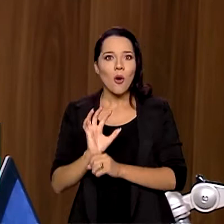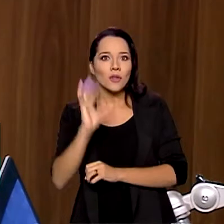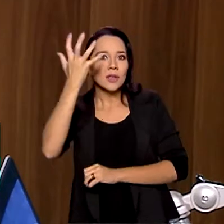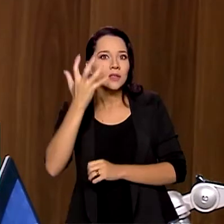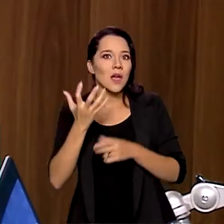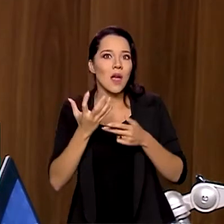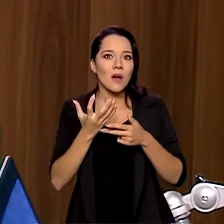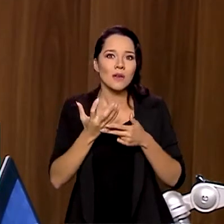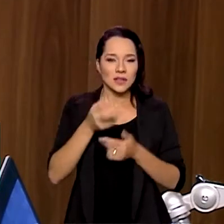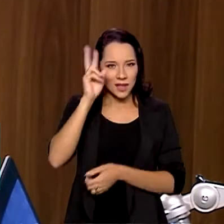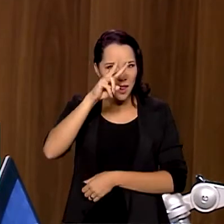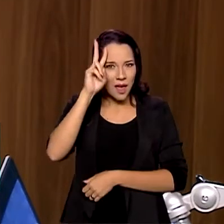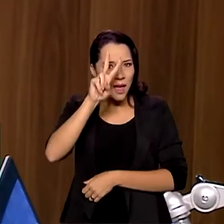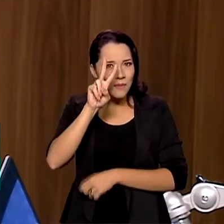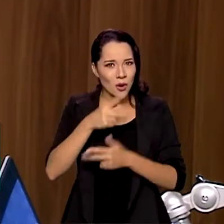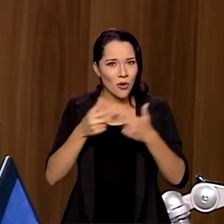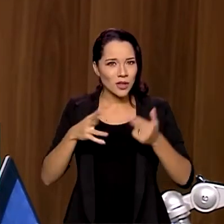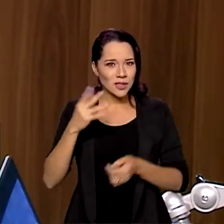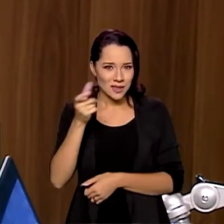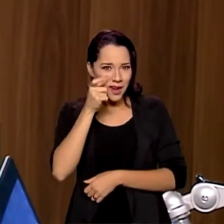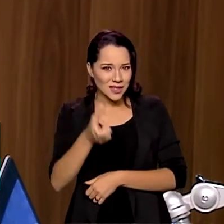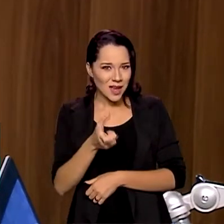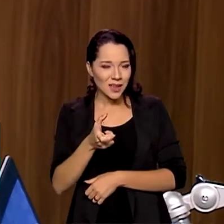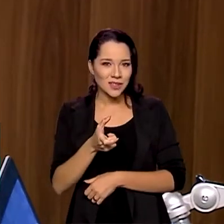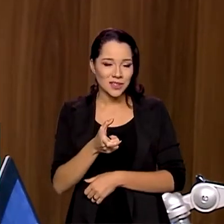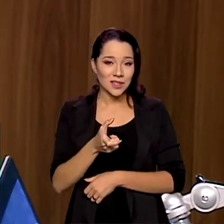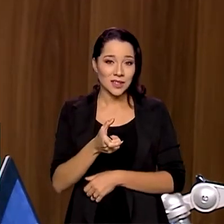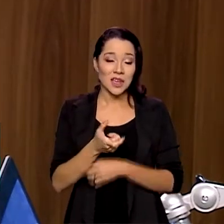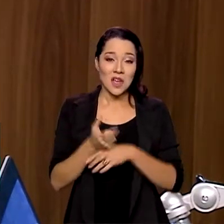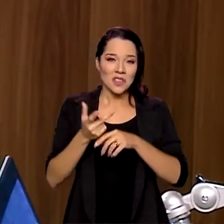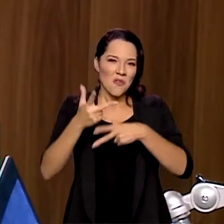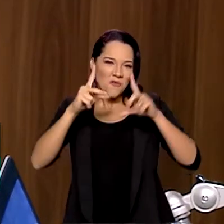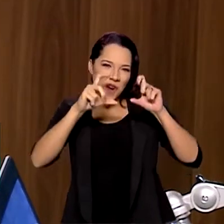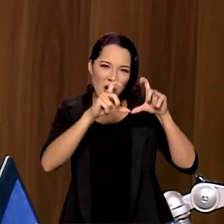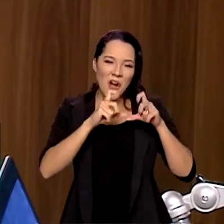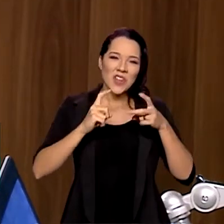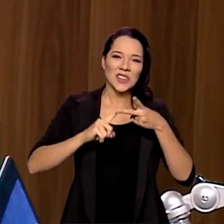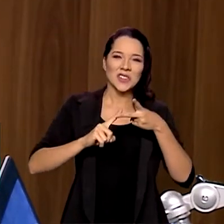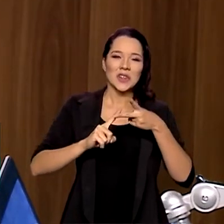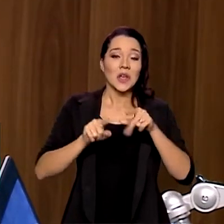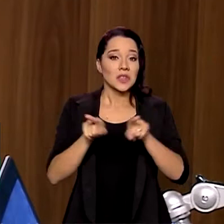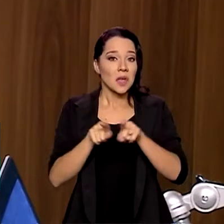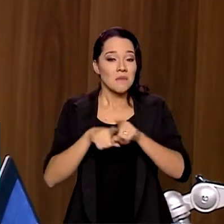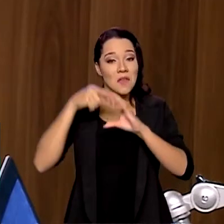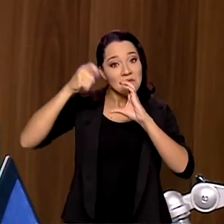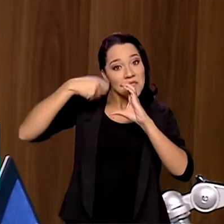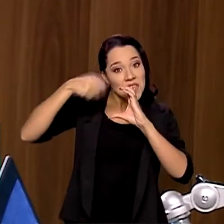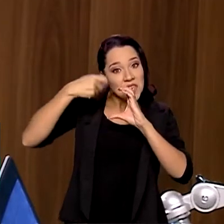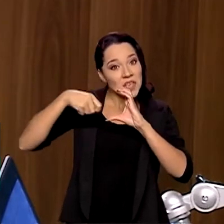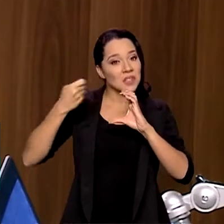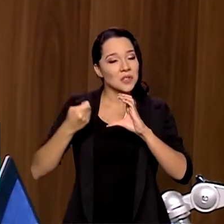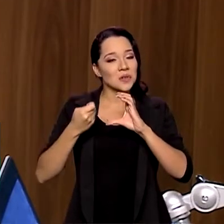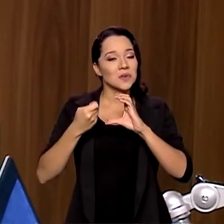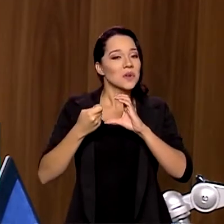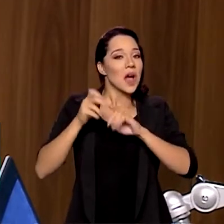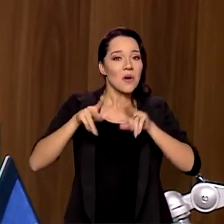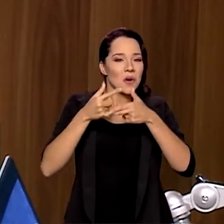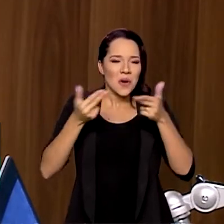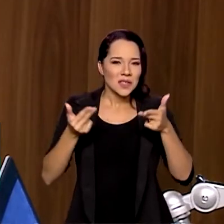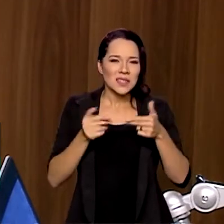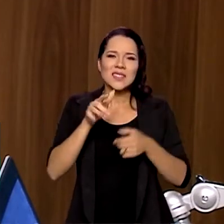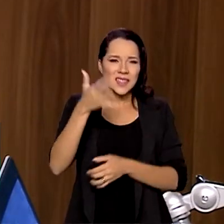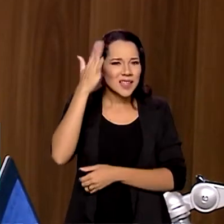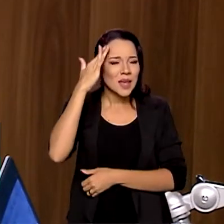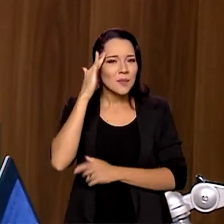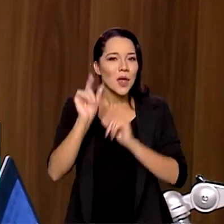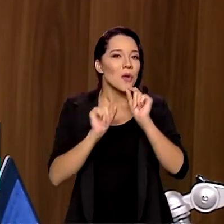enfim, se lembra de algo interessante, inclusive imagens, né? Fotos ou até algum vídeo, alguma imagem. Enfim, a gente quer